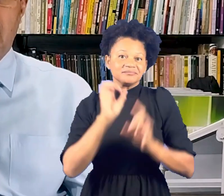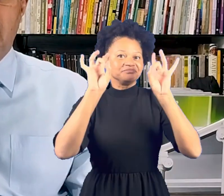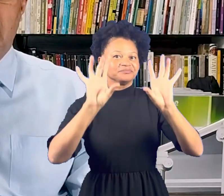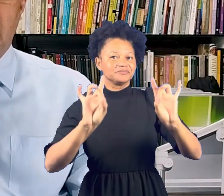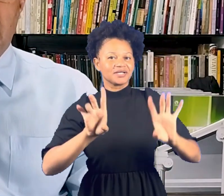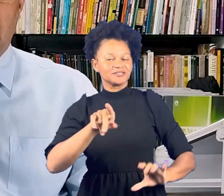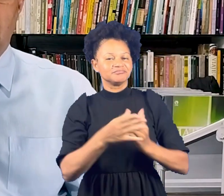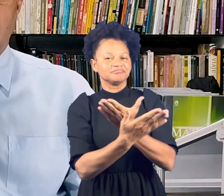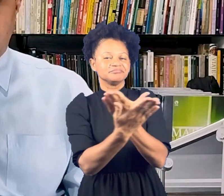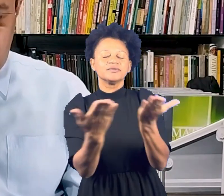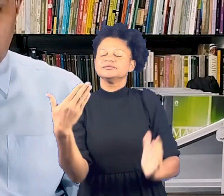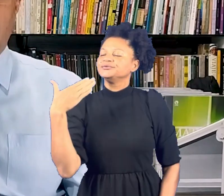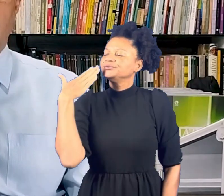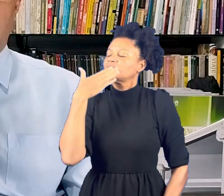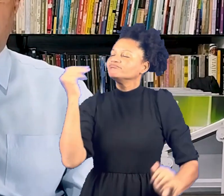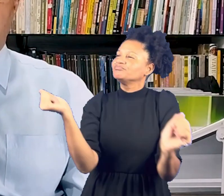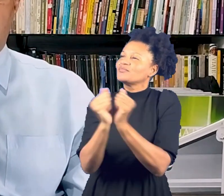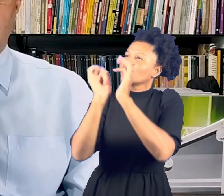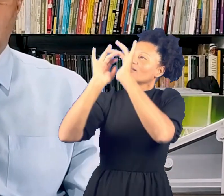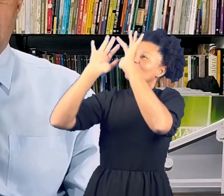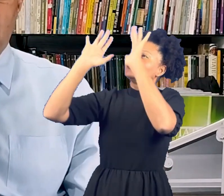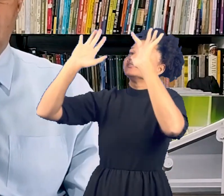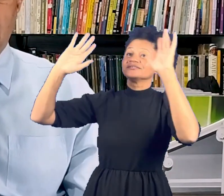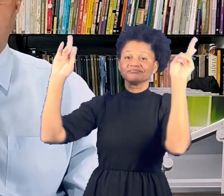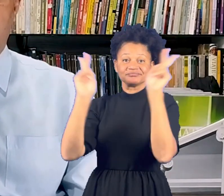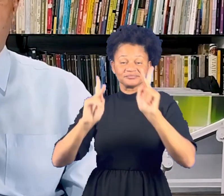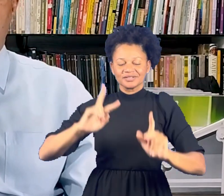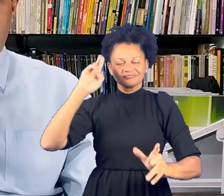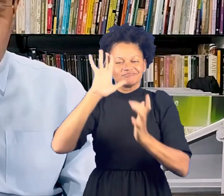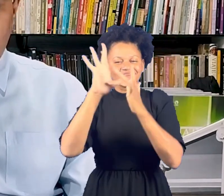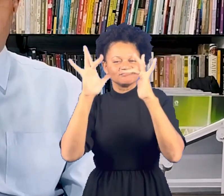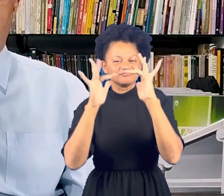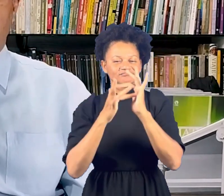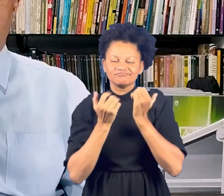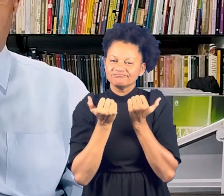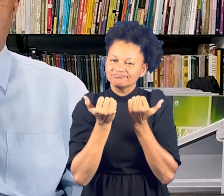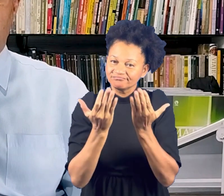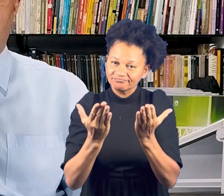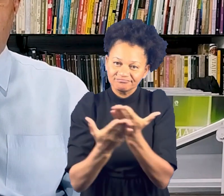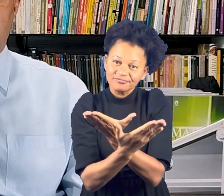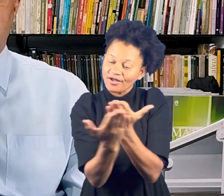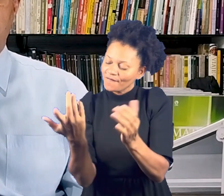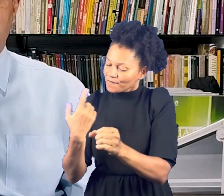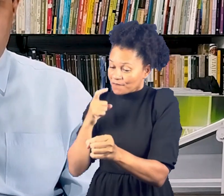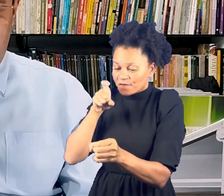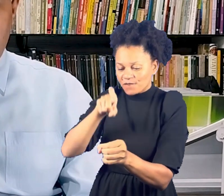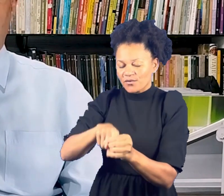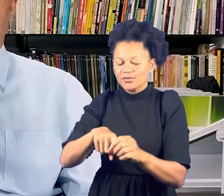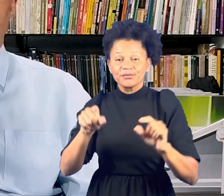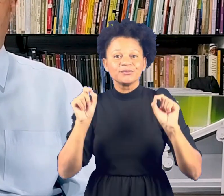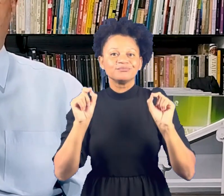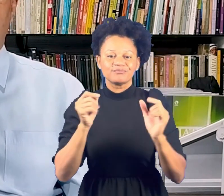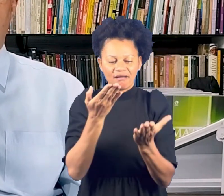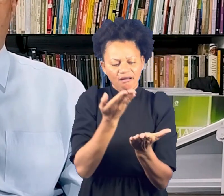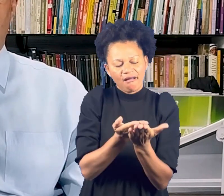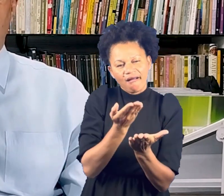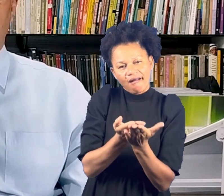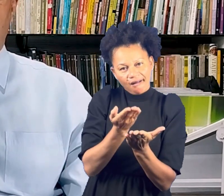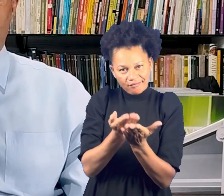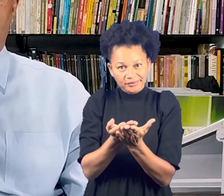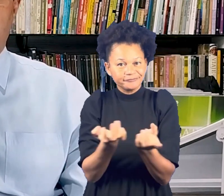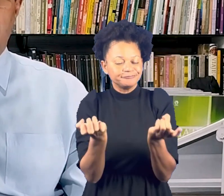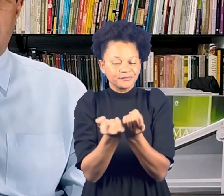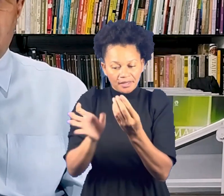Meus amados e queridos irmãos, que a doce e gloriosa paz do Senhor Jesus seja com todos. Estamos de volta para mais uma aula de